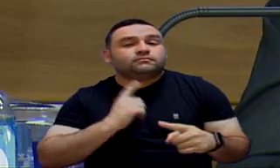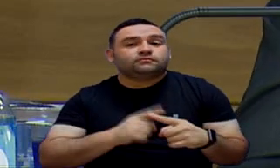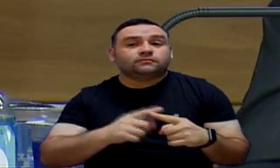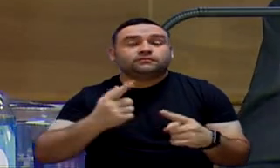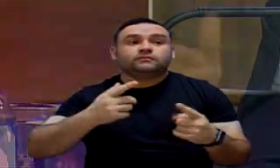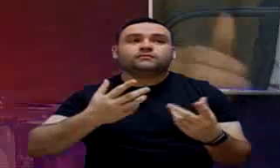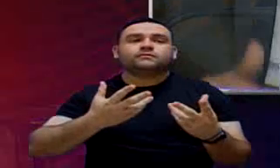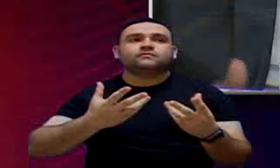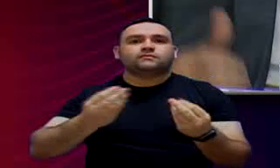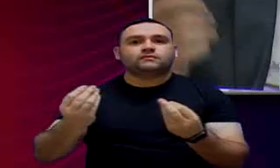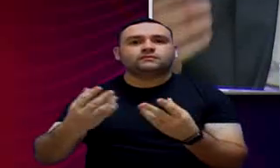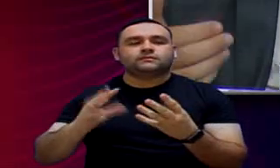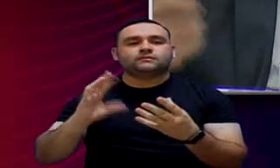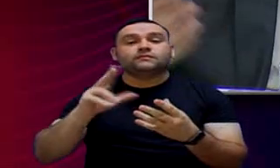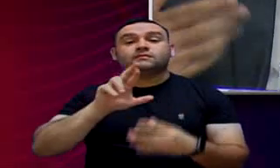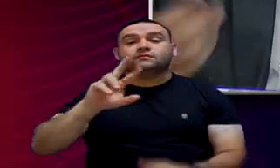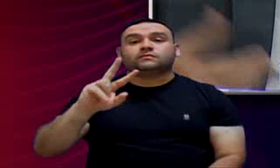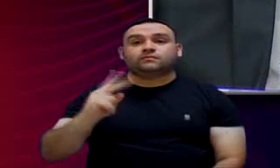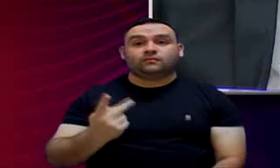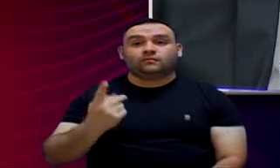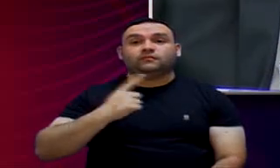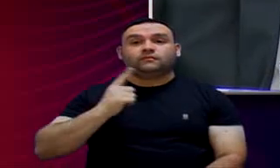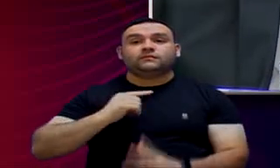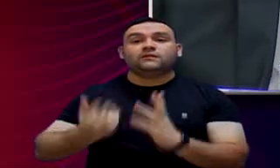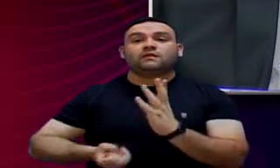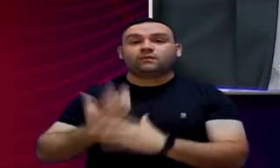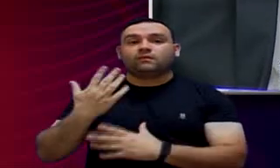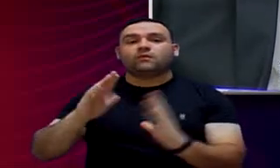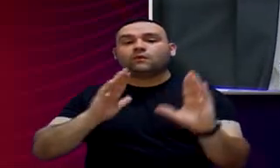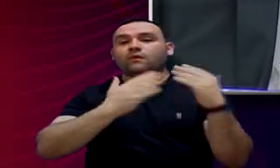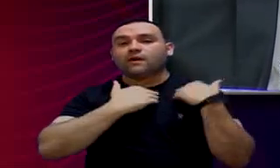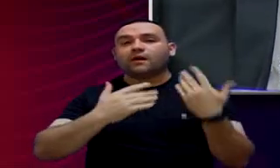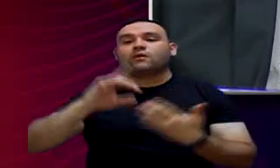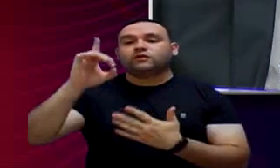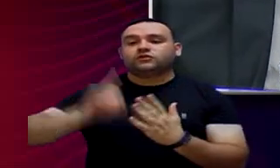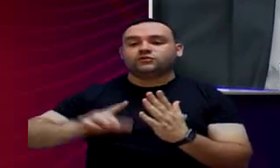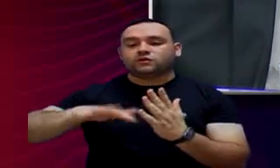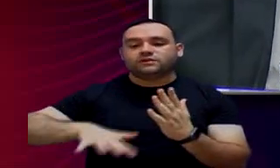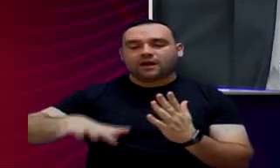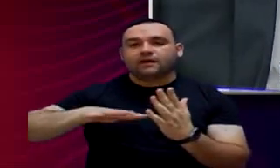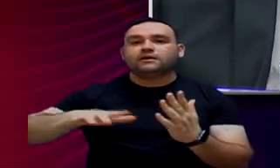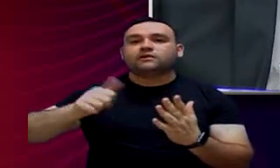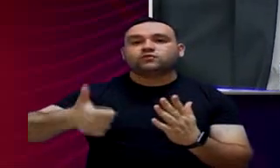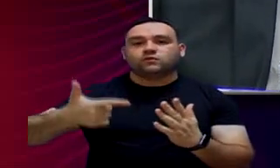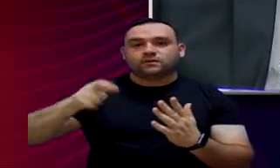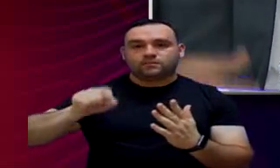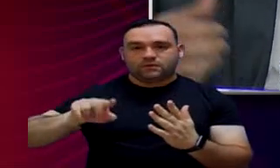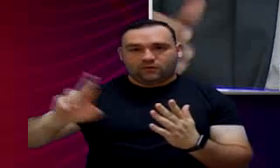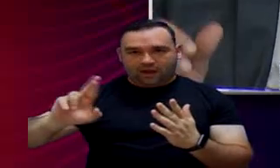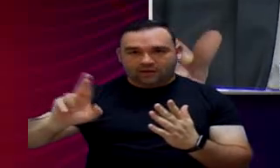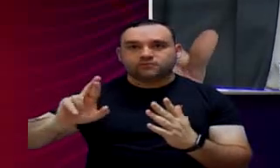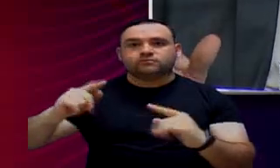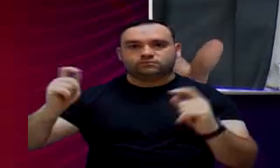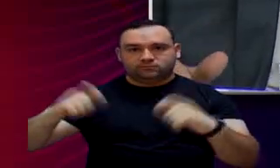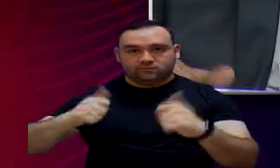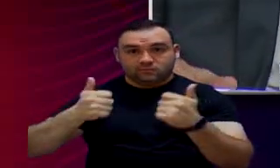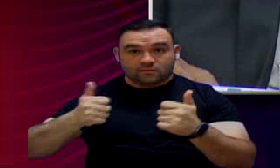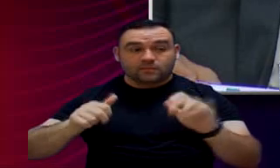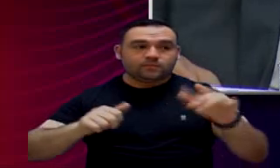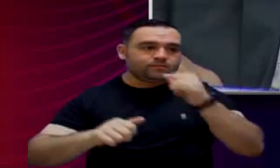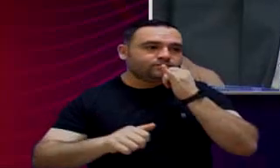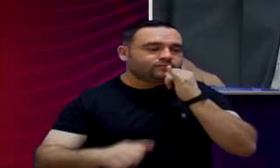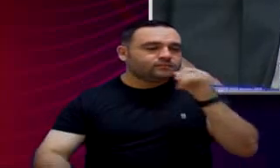teve Infelizmente o criação de cargos diretor de área cada um 12 mil reais isso foi possível agora